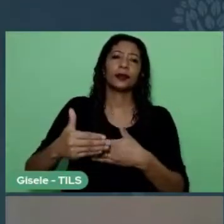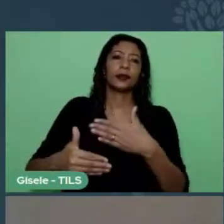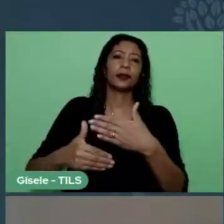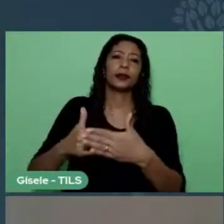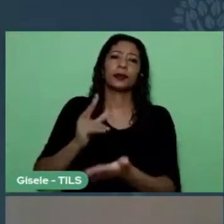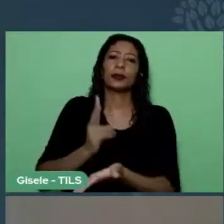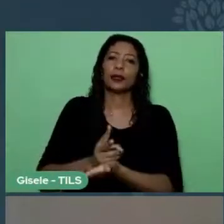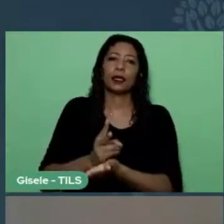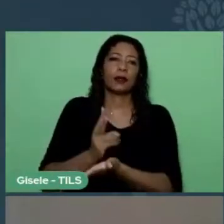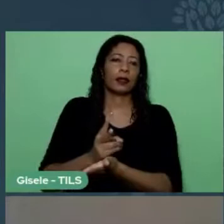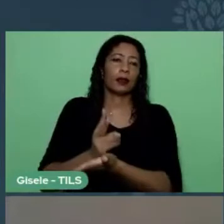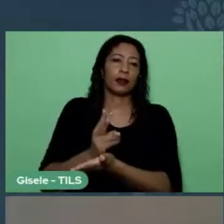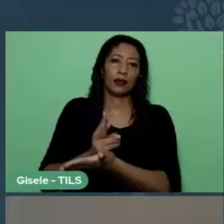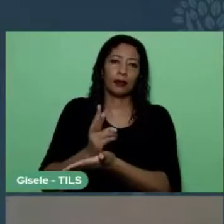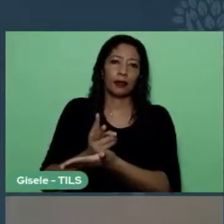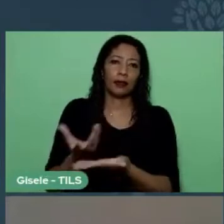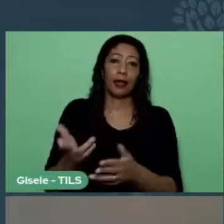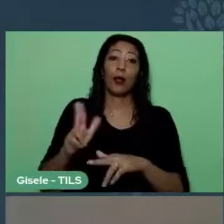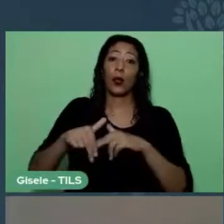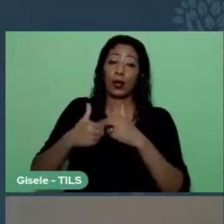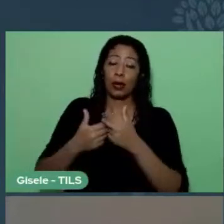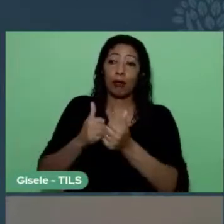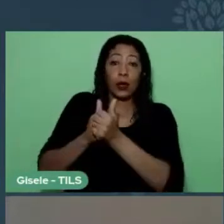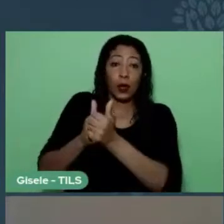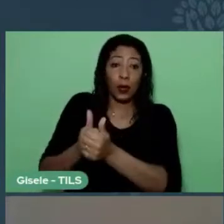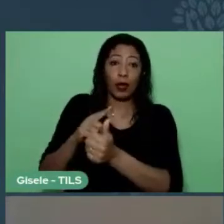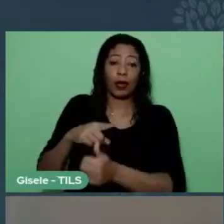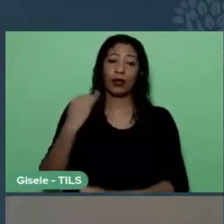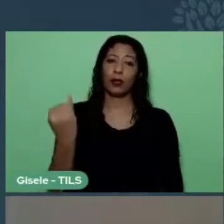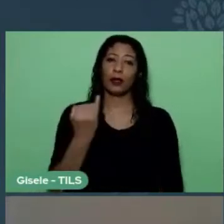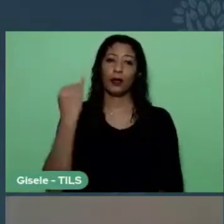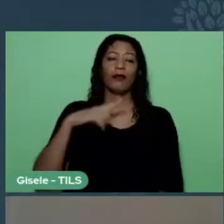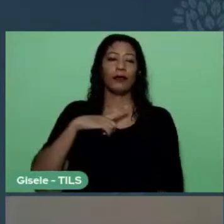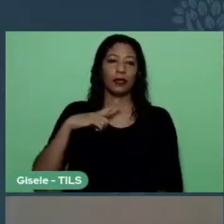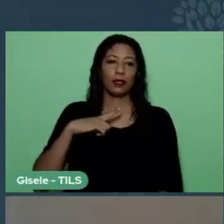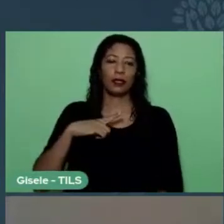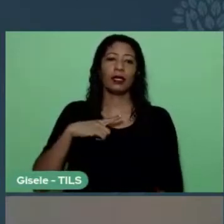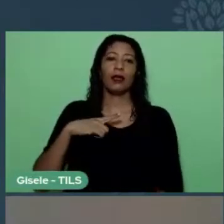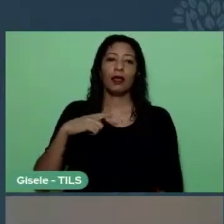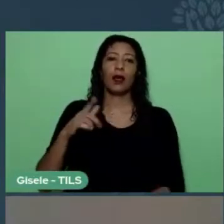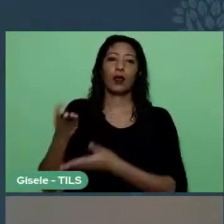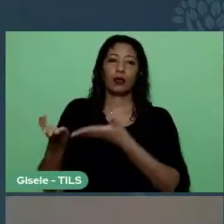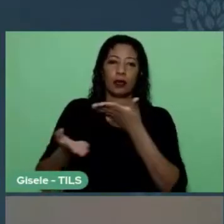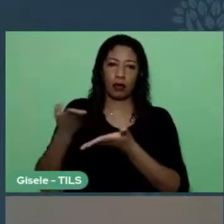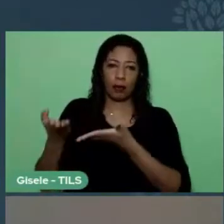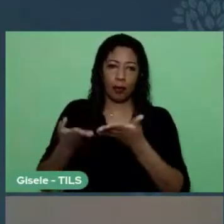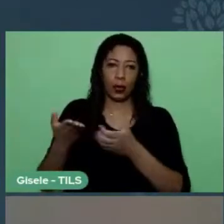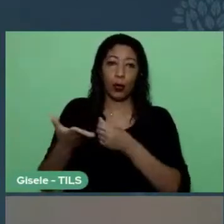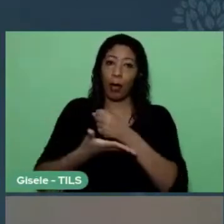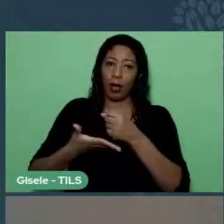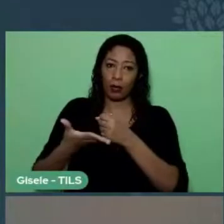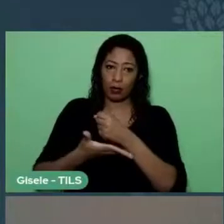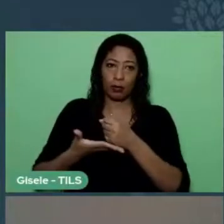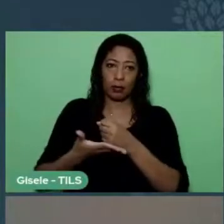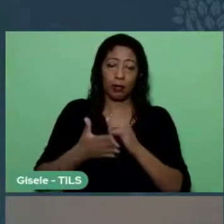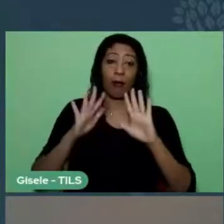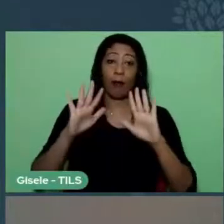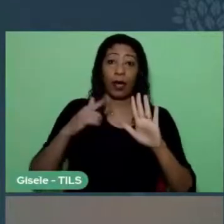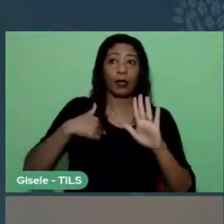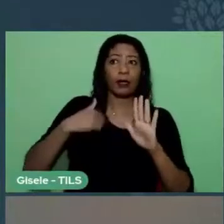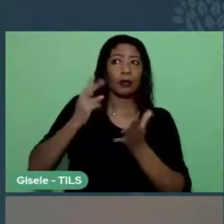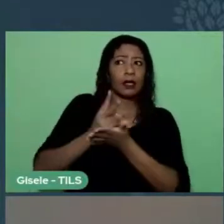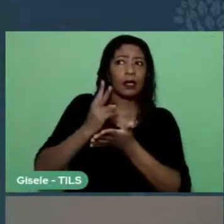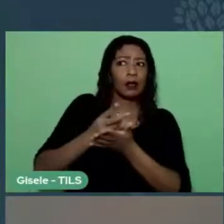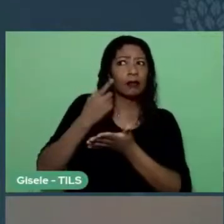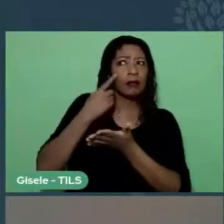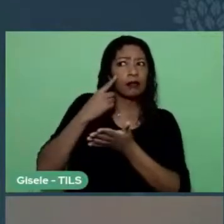é por isso que o acompanhamento é muito importante. A gente tem um tratamento de manutenção de base, como a gente comentou, mas eu vou estar sempre reavaliando